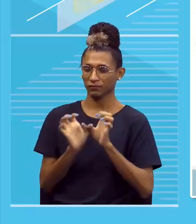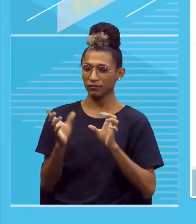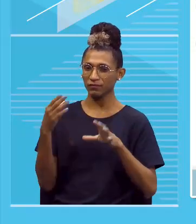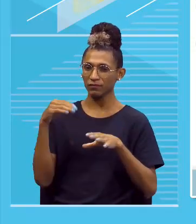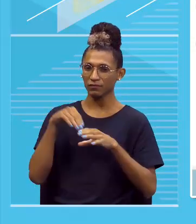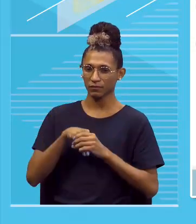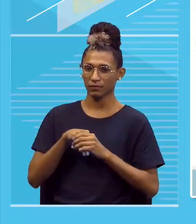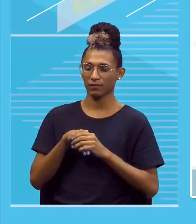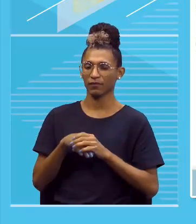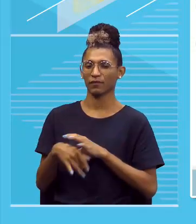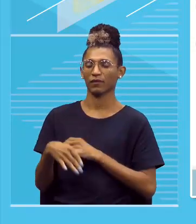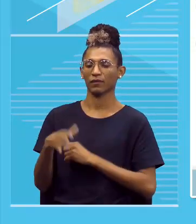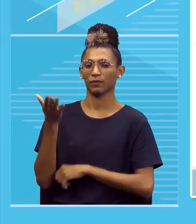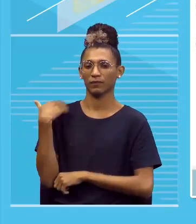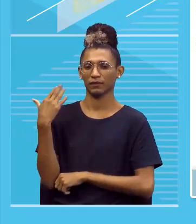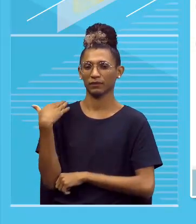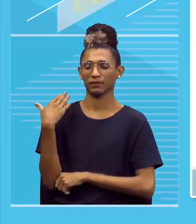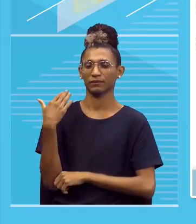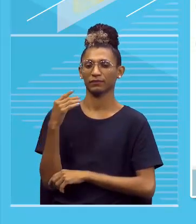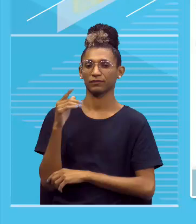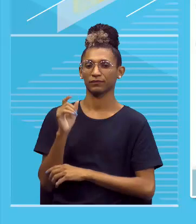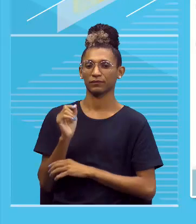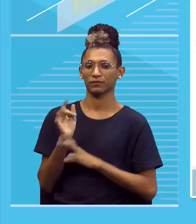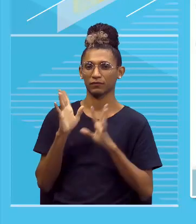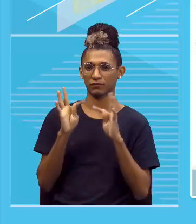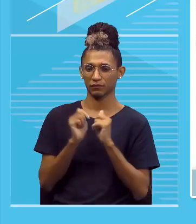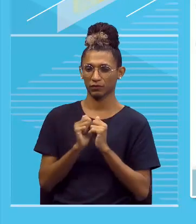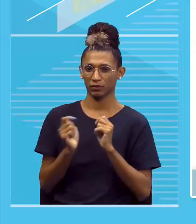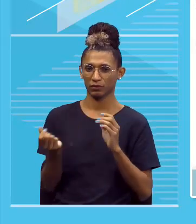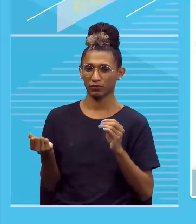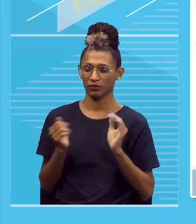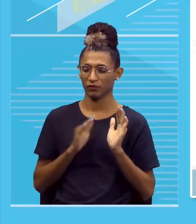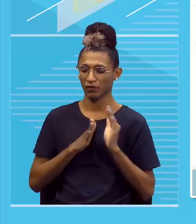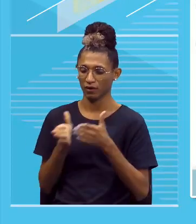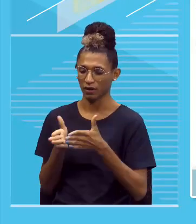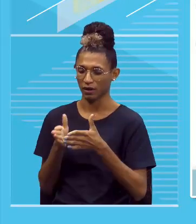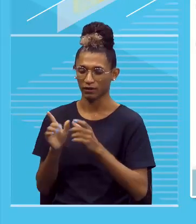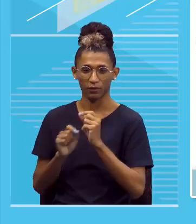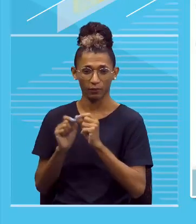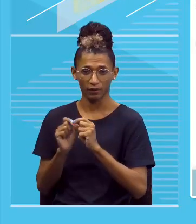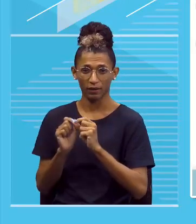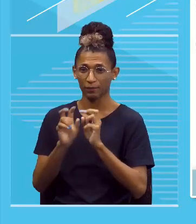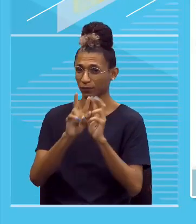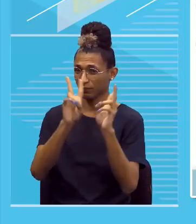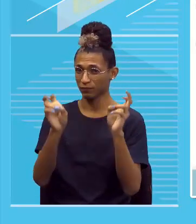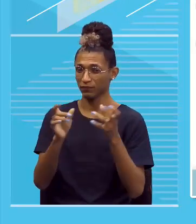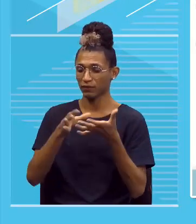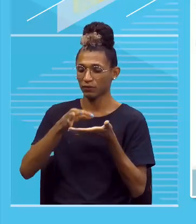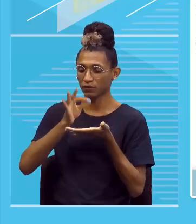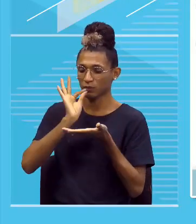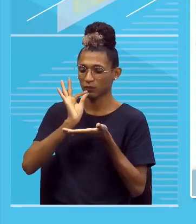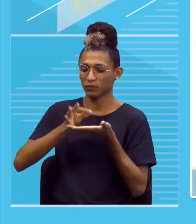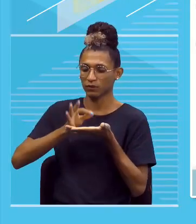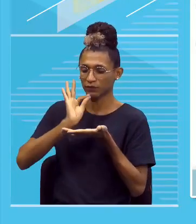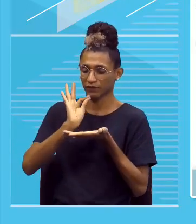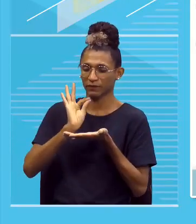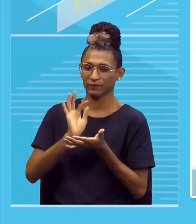criavam na época eram todas voltadas para o café